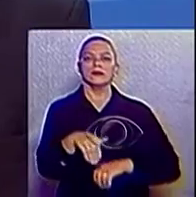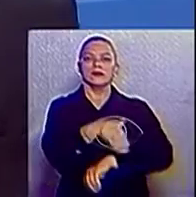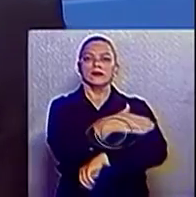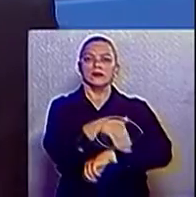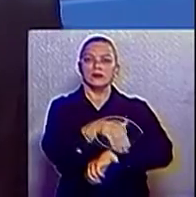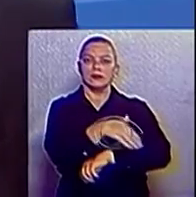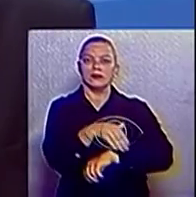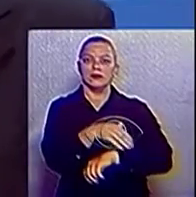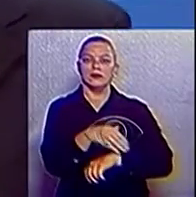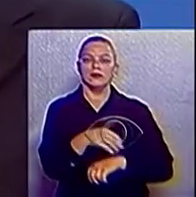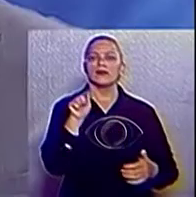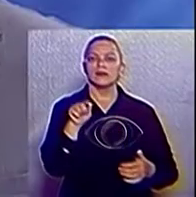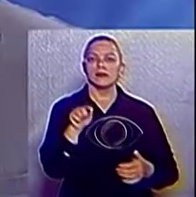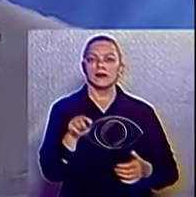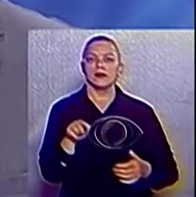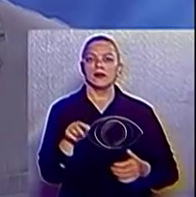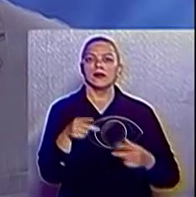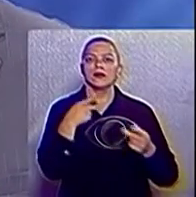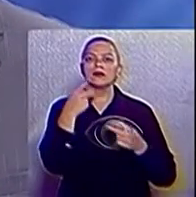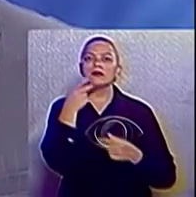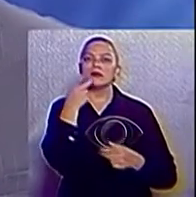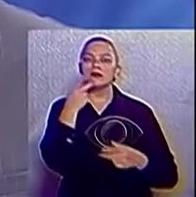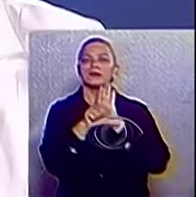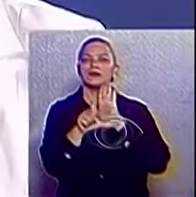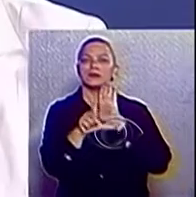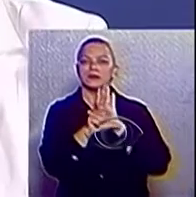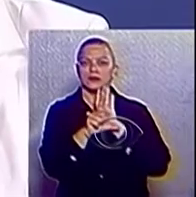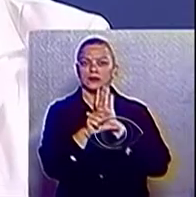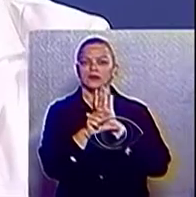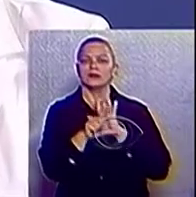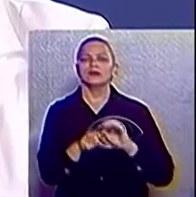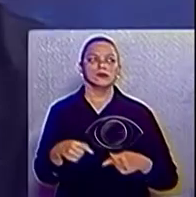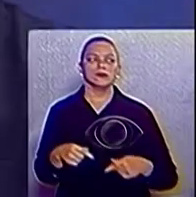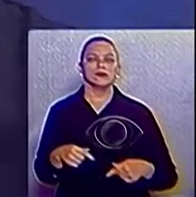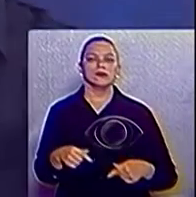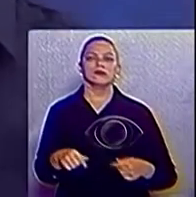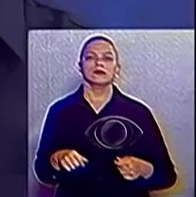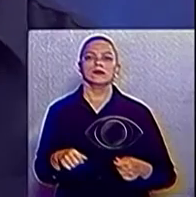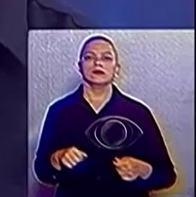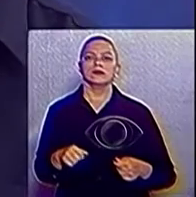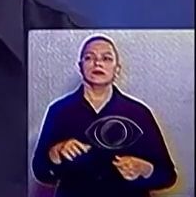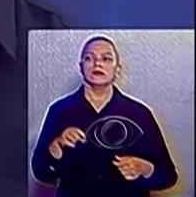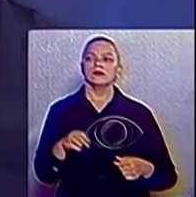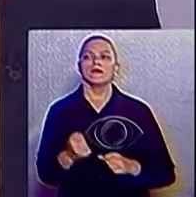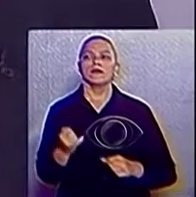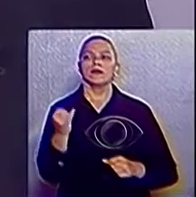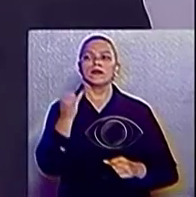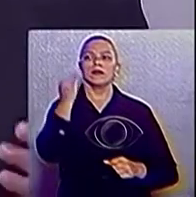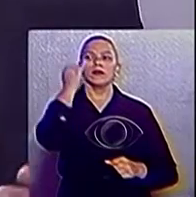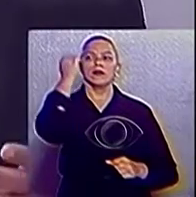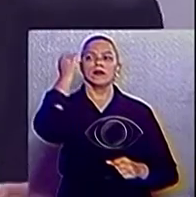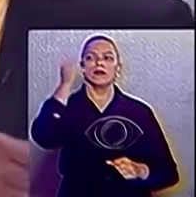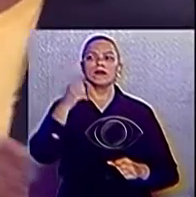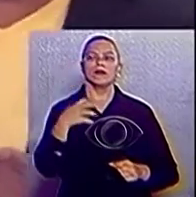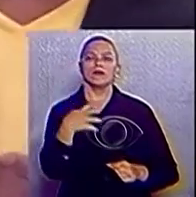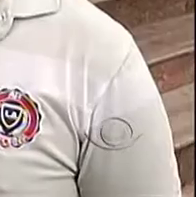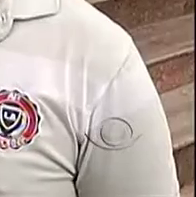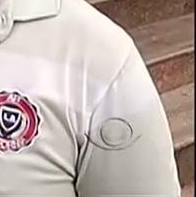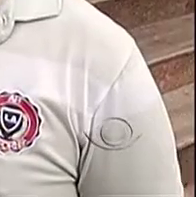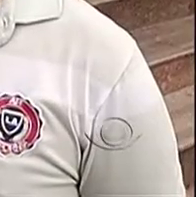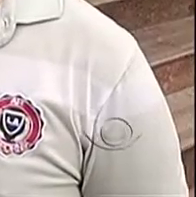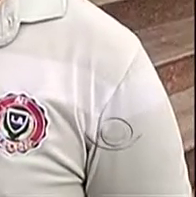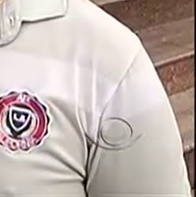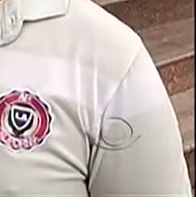diferenças de ideias e de projetos. Informações importantes para começar a definir em quem votar no dia 2 de outubro.